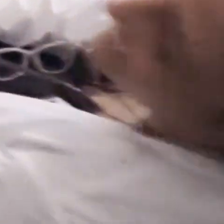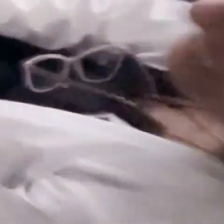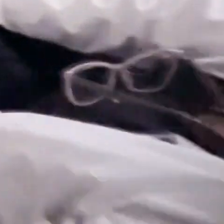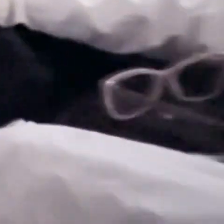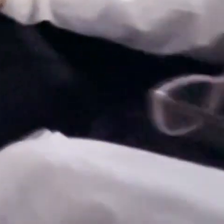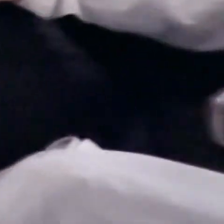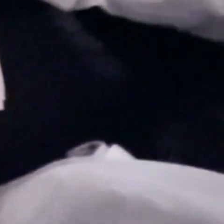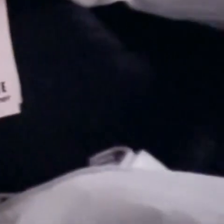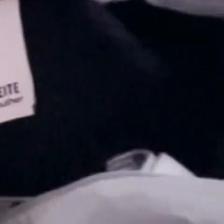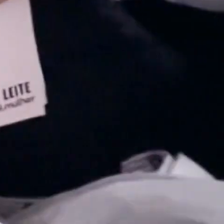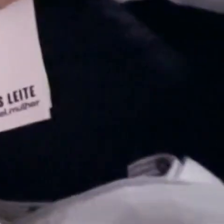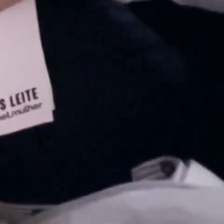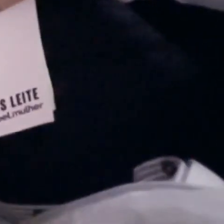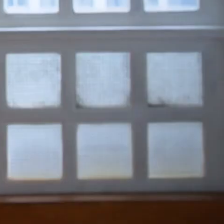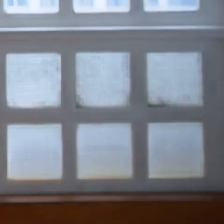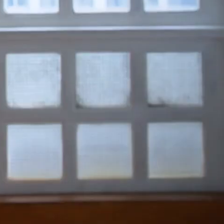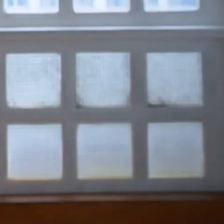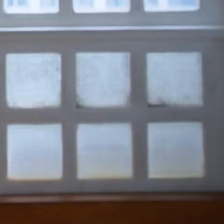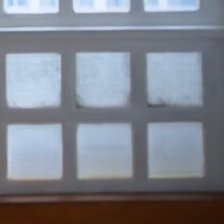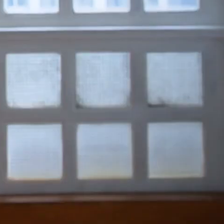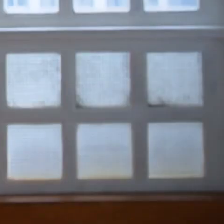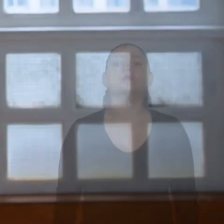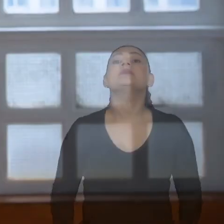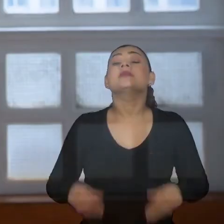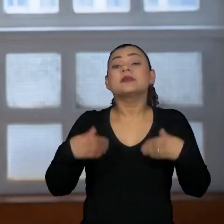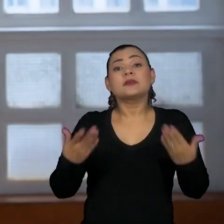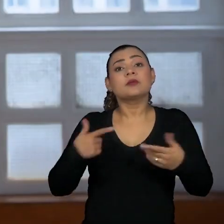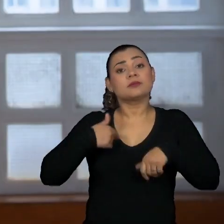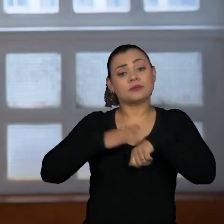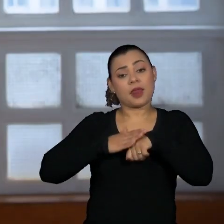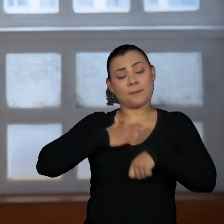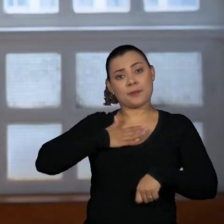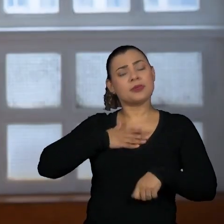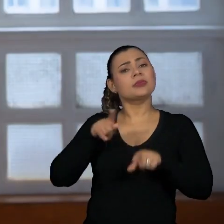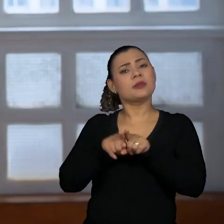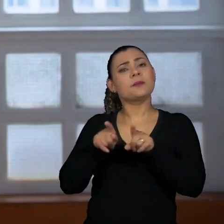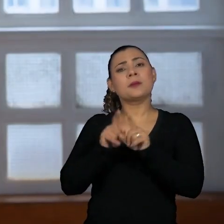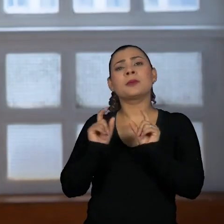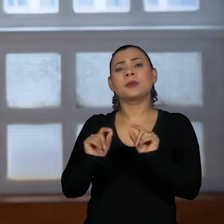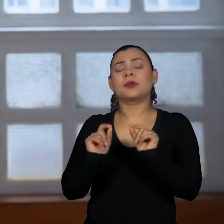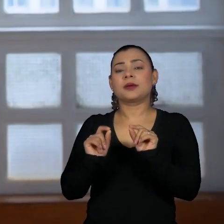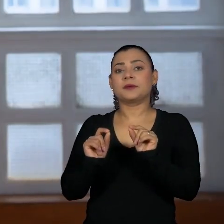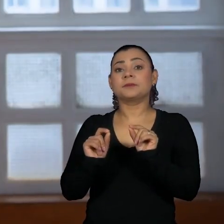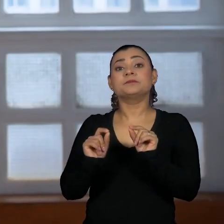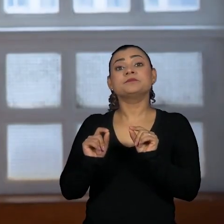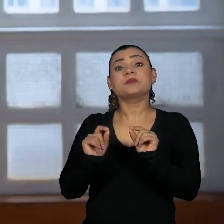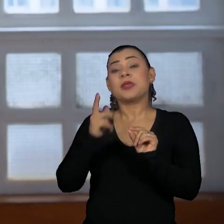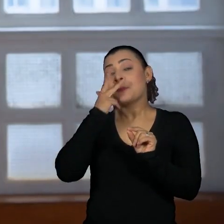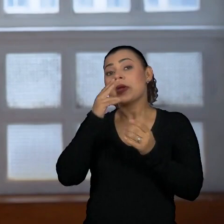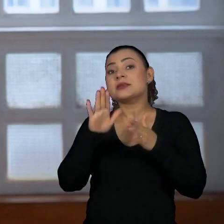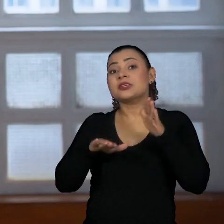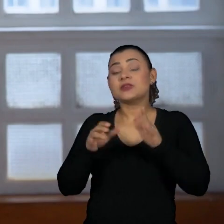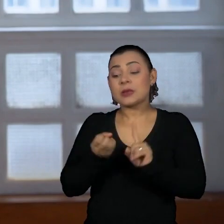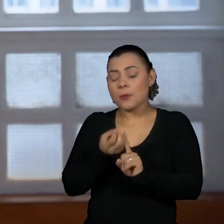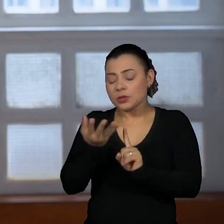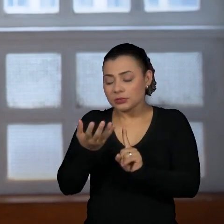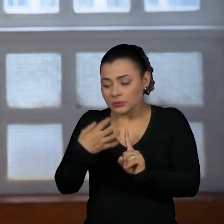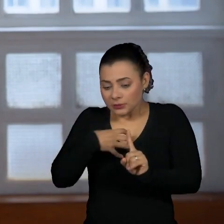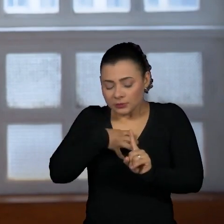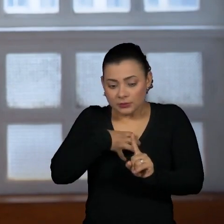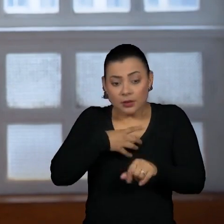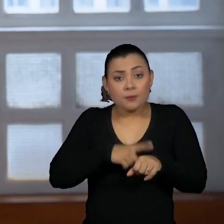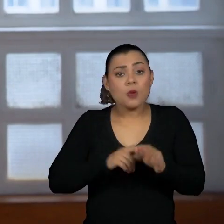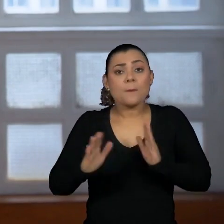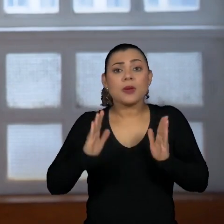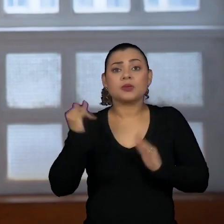E a poesia é algo tão tocante para mim que ela às vezes ela me chega em momentos tão importantes, assim,